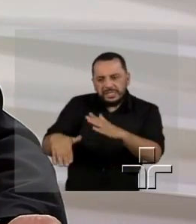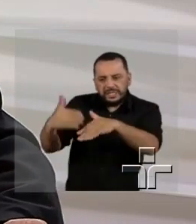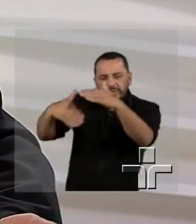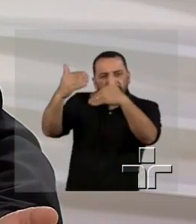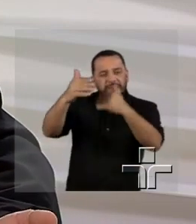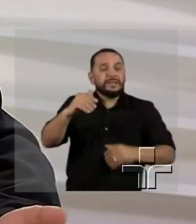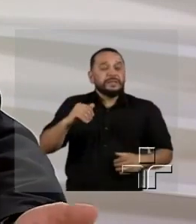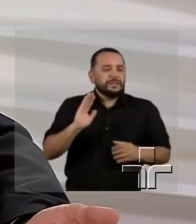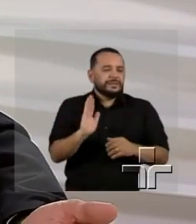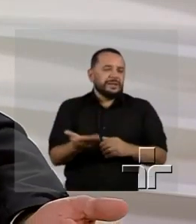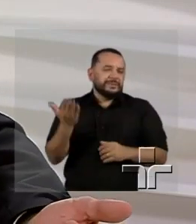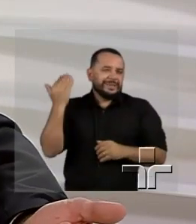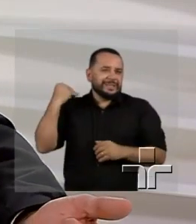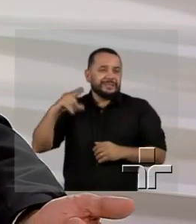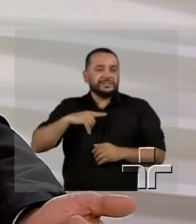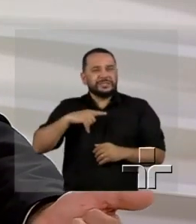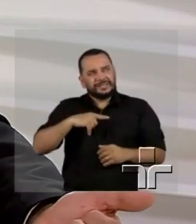curiosidade de